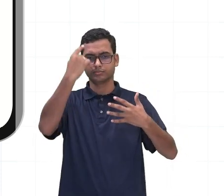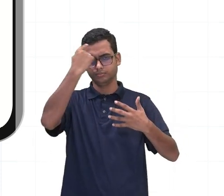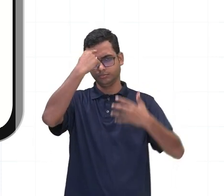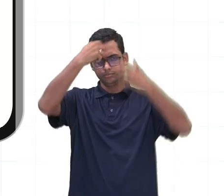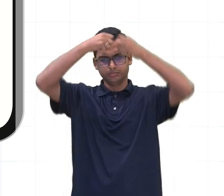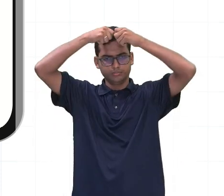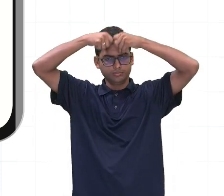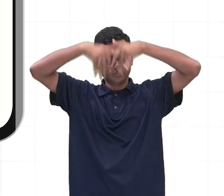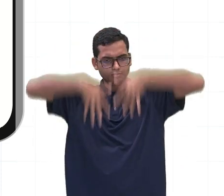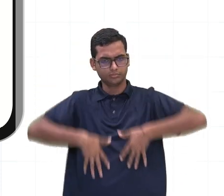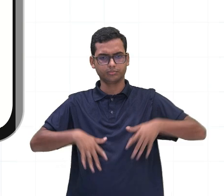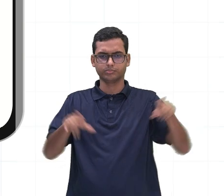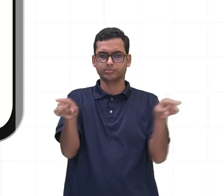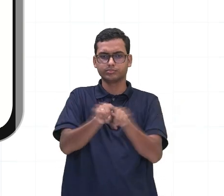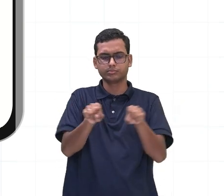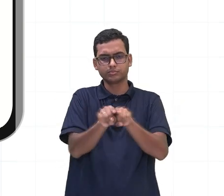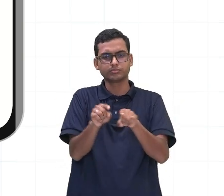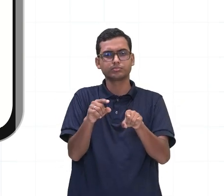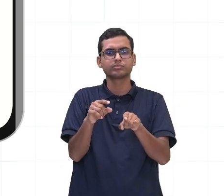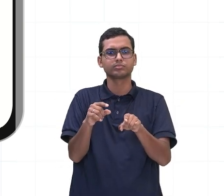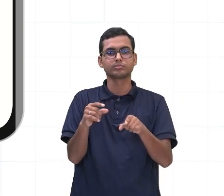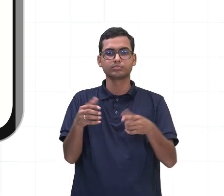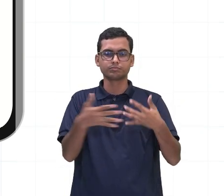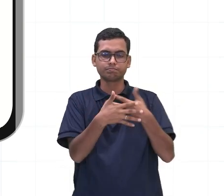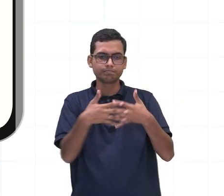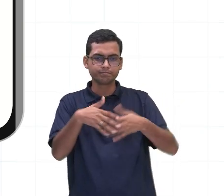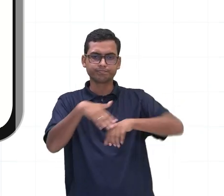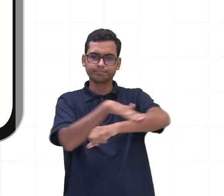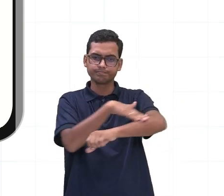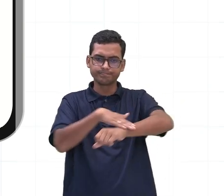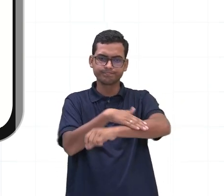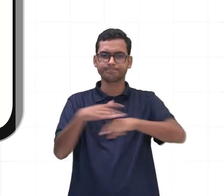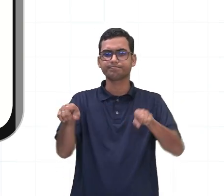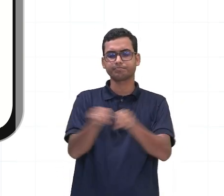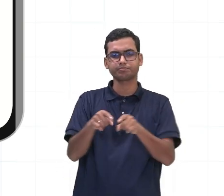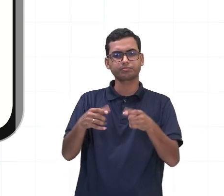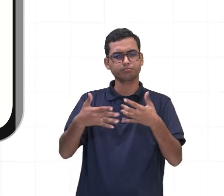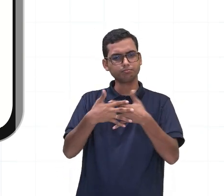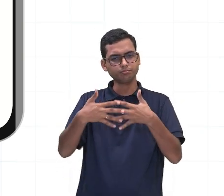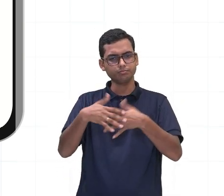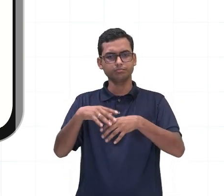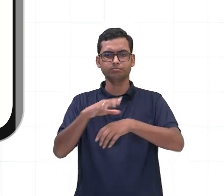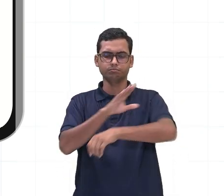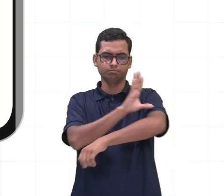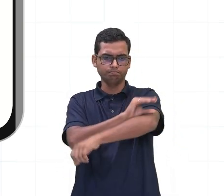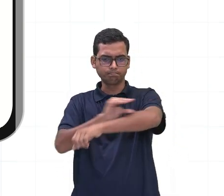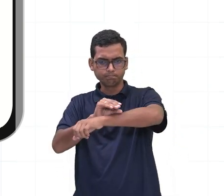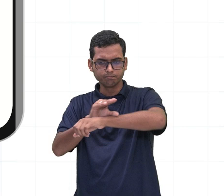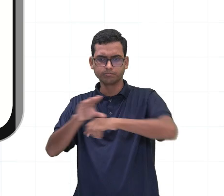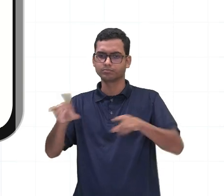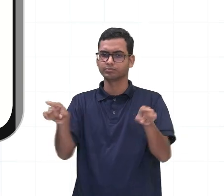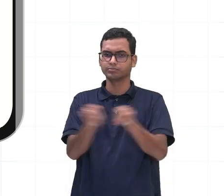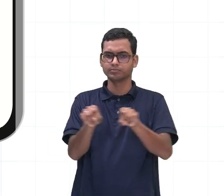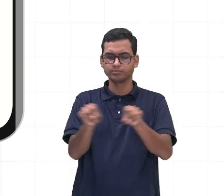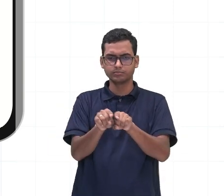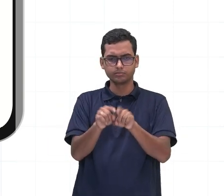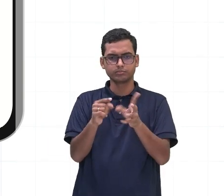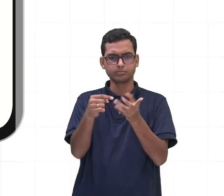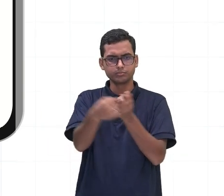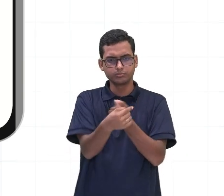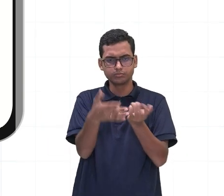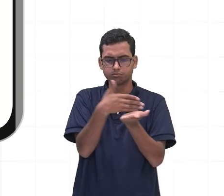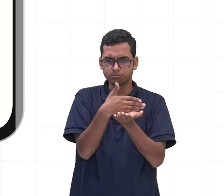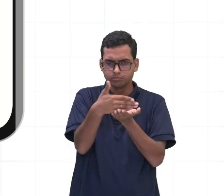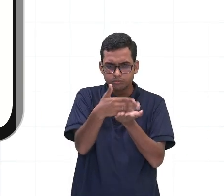muscular, conjuntivo. Mas como a gente iniciou falando com o tecido epitelial, a gente vai observar aqui